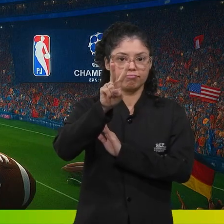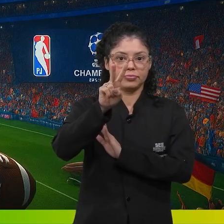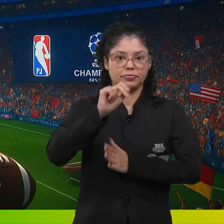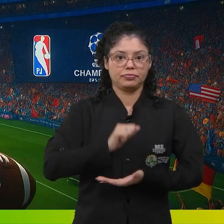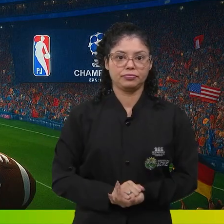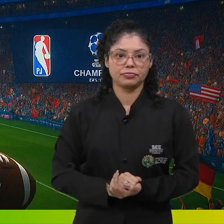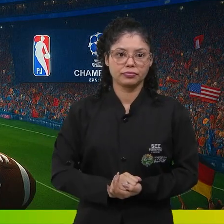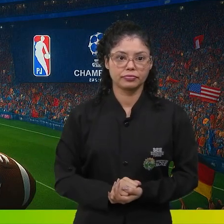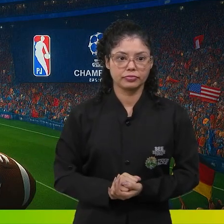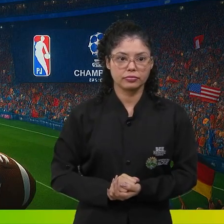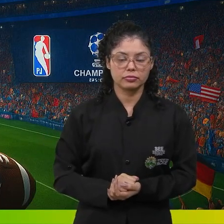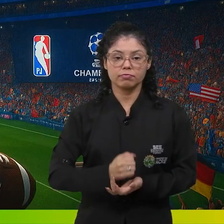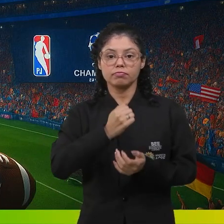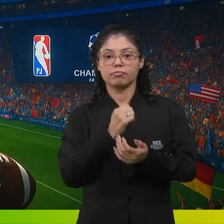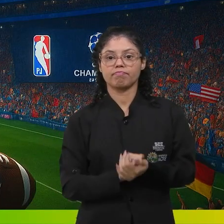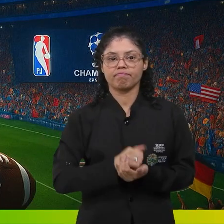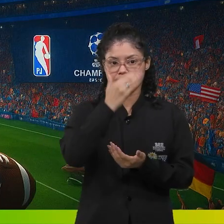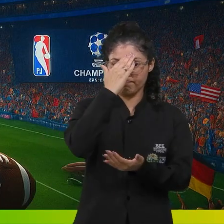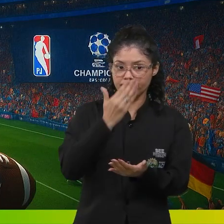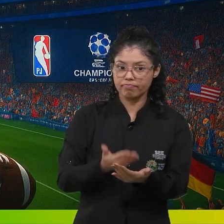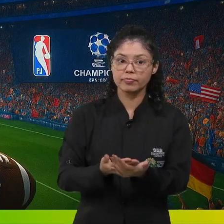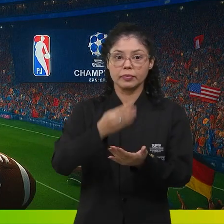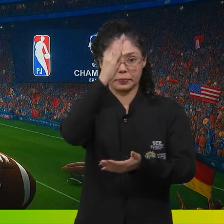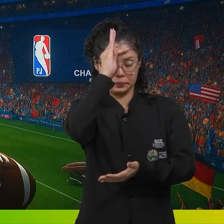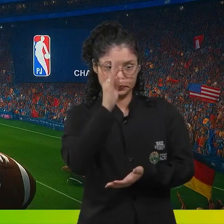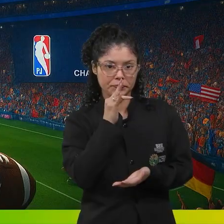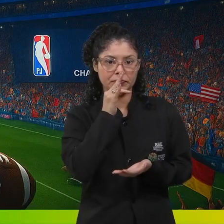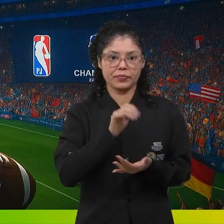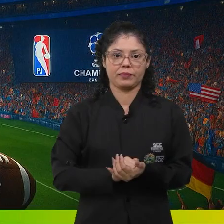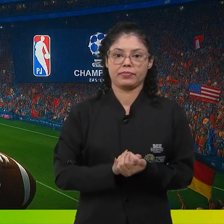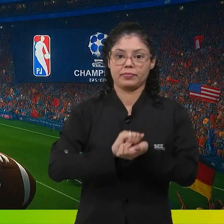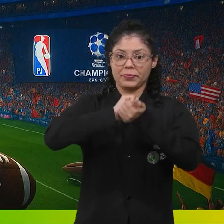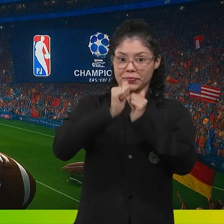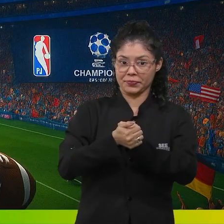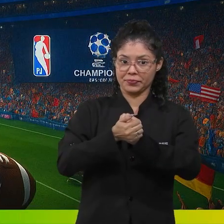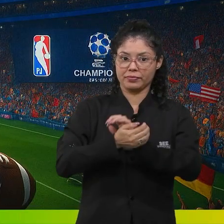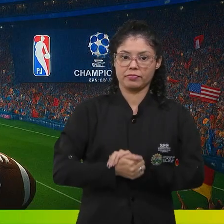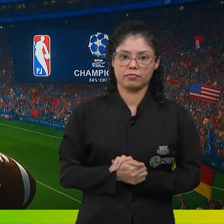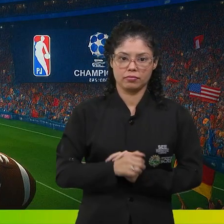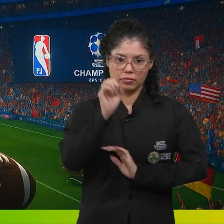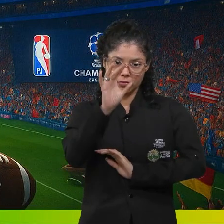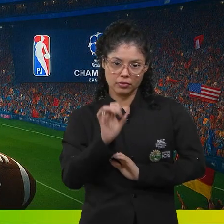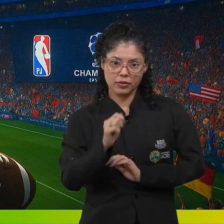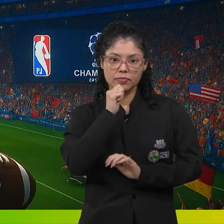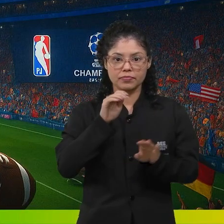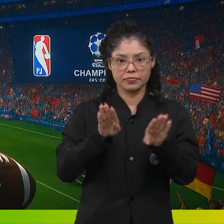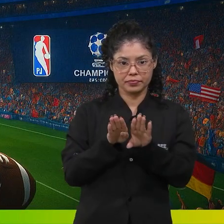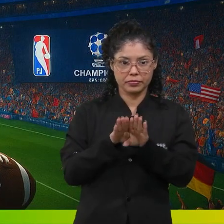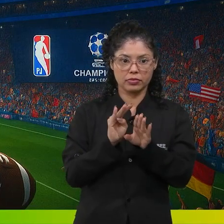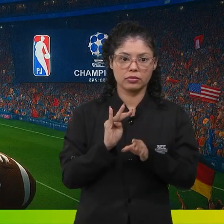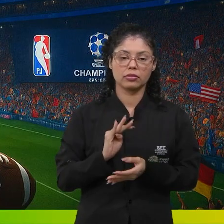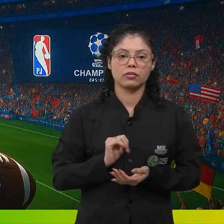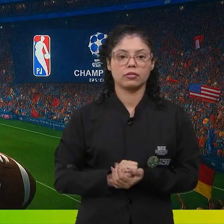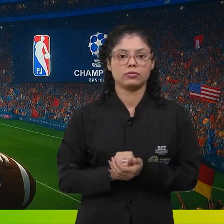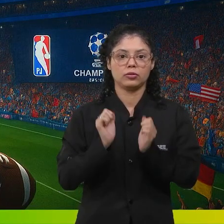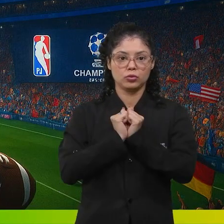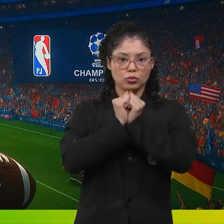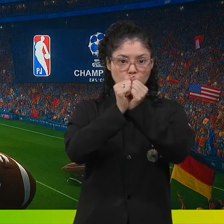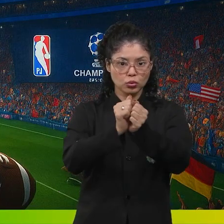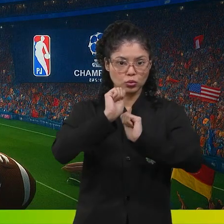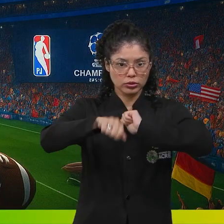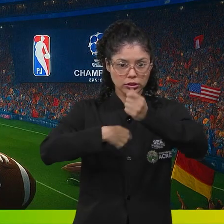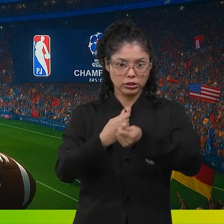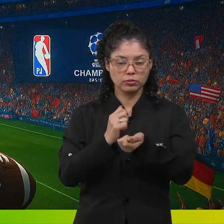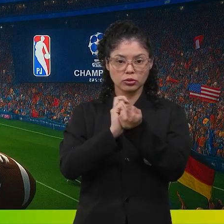identidades, valores, crenças e tradições por meio do esporte. Cada um desses eventos carrega um conjunto de